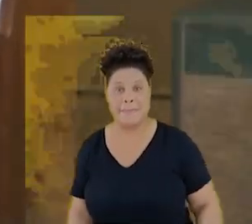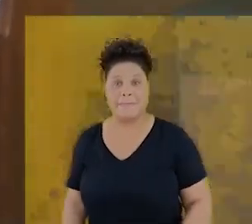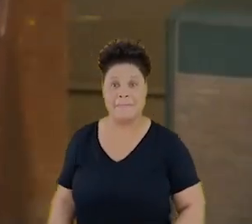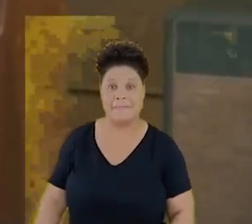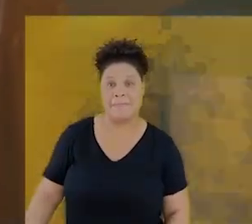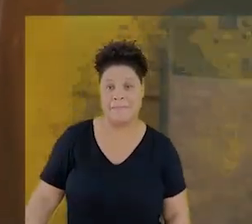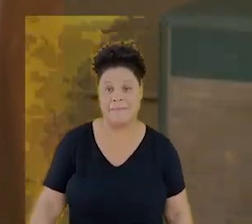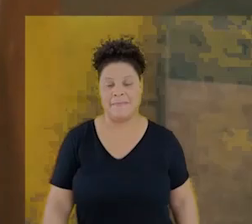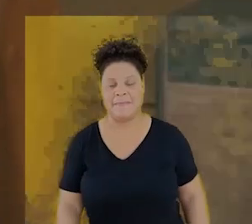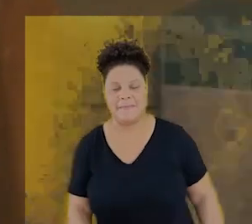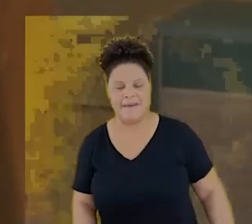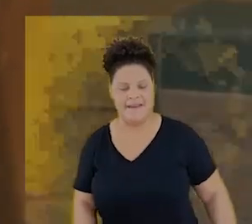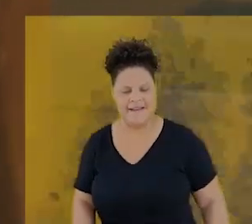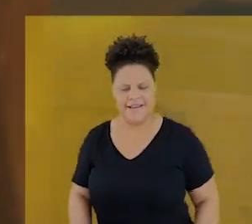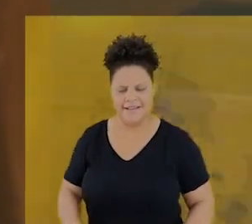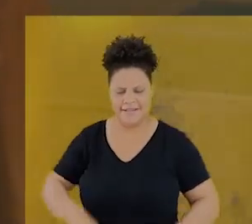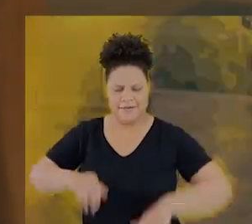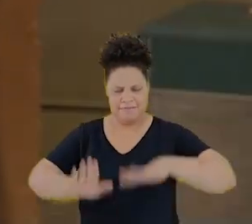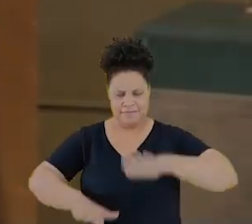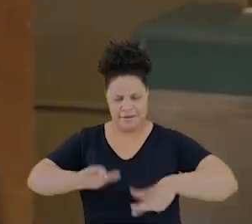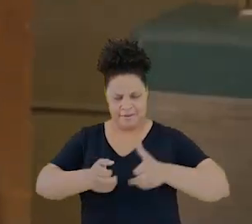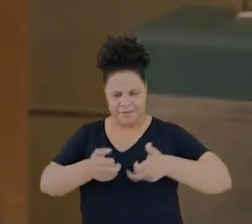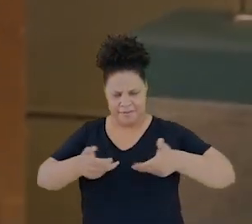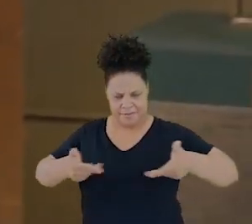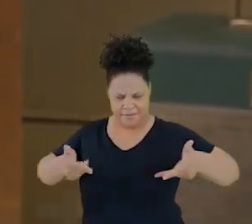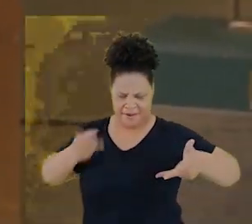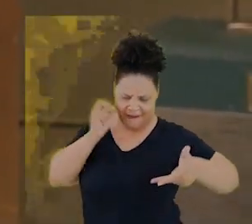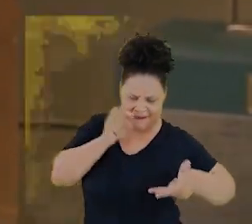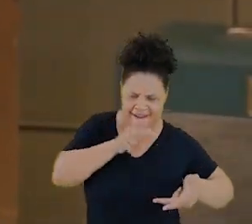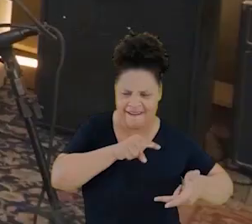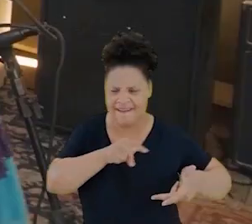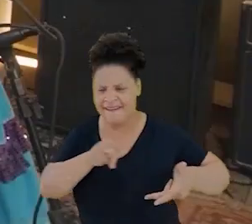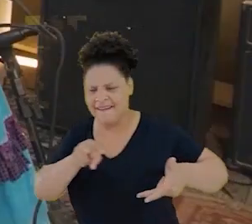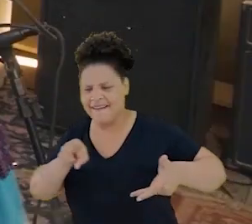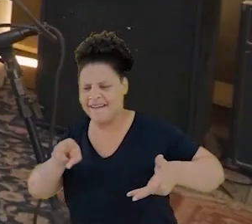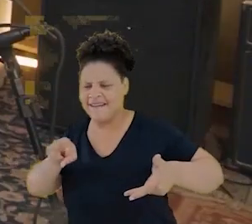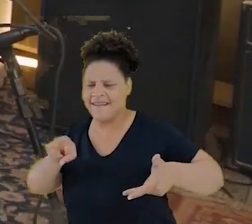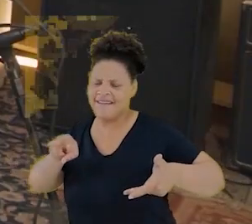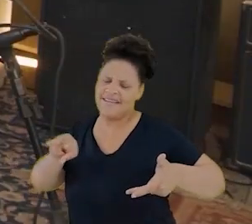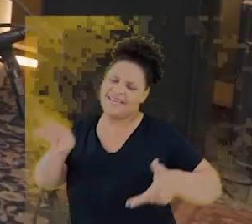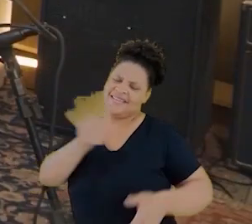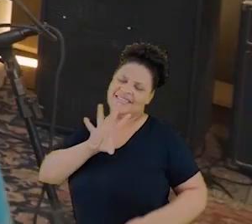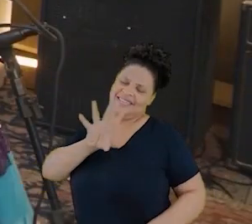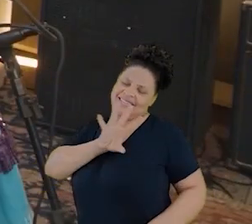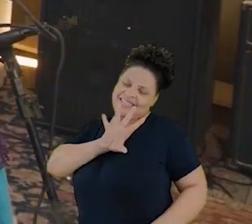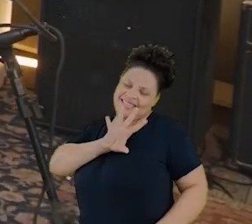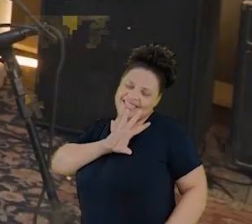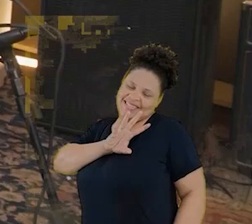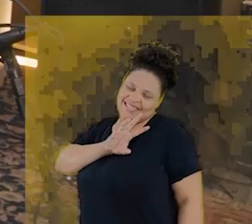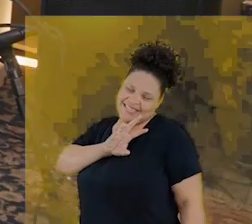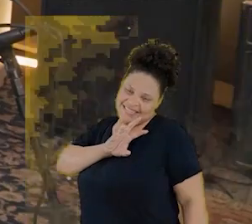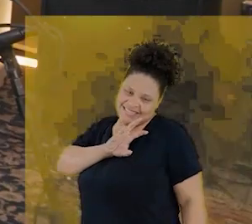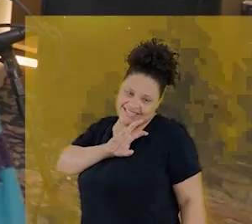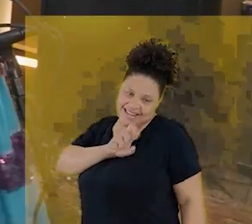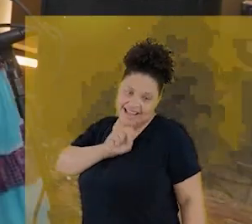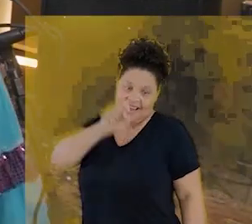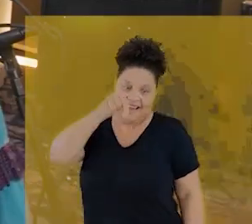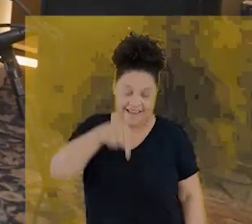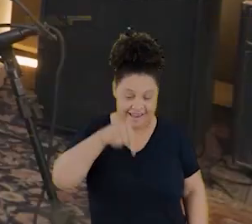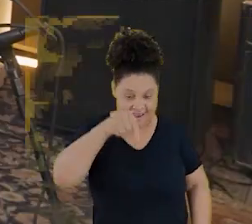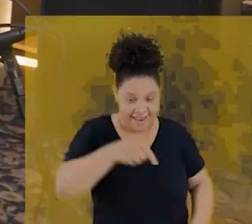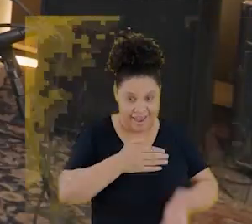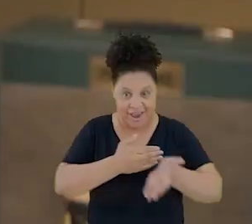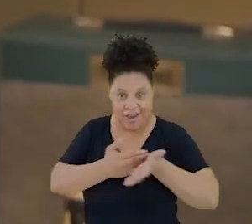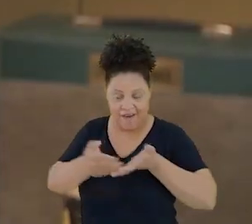vou. Cantando um instrumento. Dinheiro no convento. Até encontrei um amor. E aqui começa a